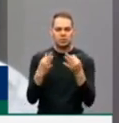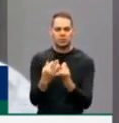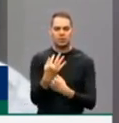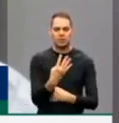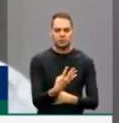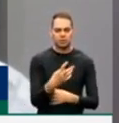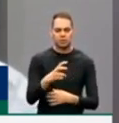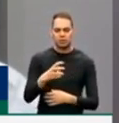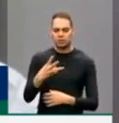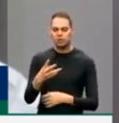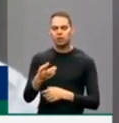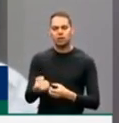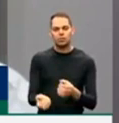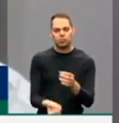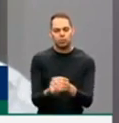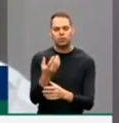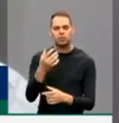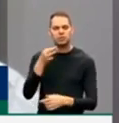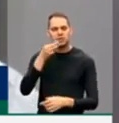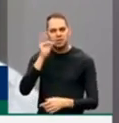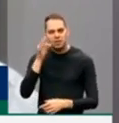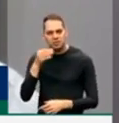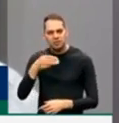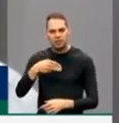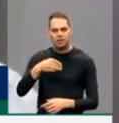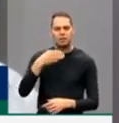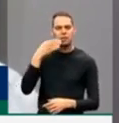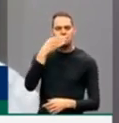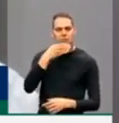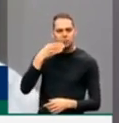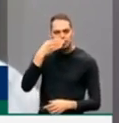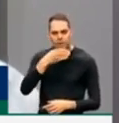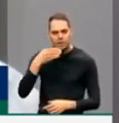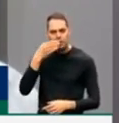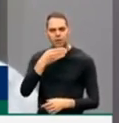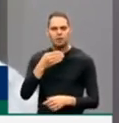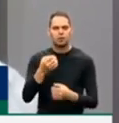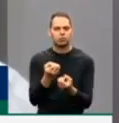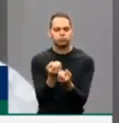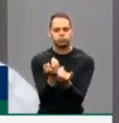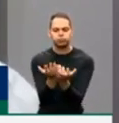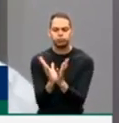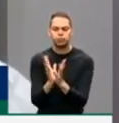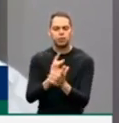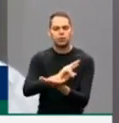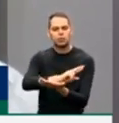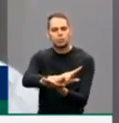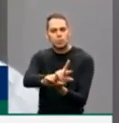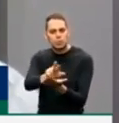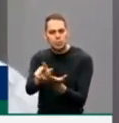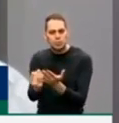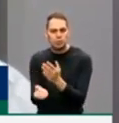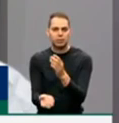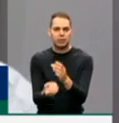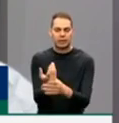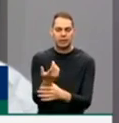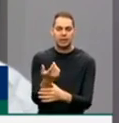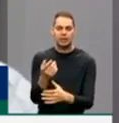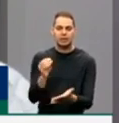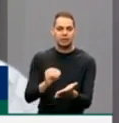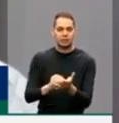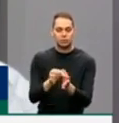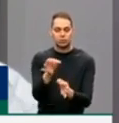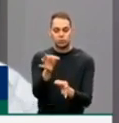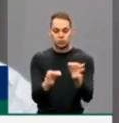que produzem café, mel, hortifruti, granjeiro, dependem da terra. Haverá ainda um julgamento dessa